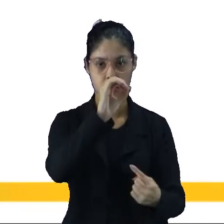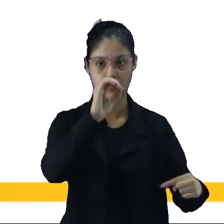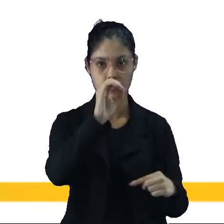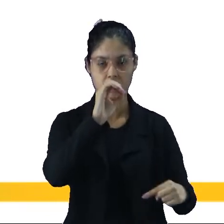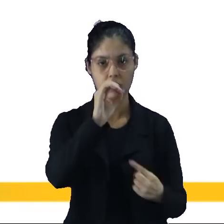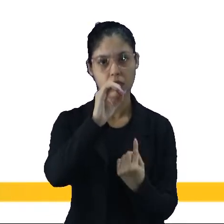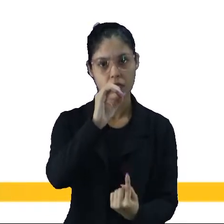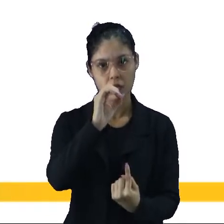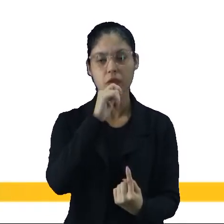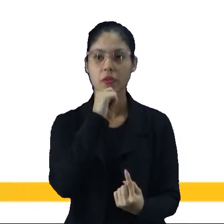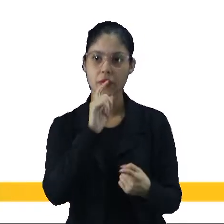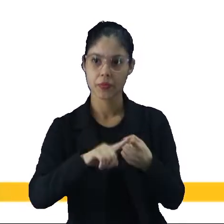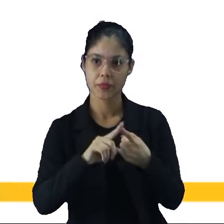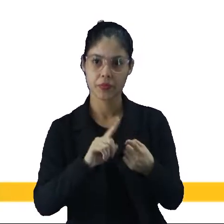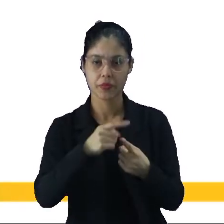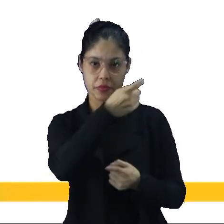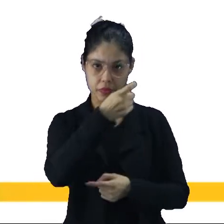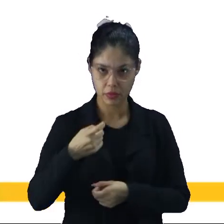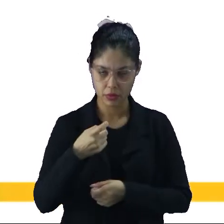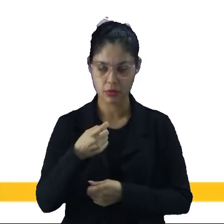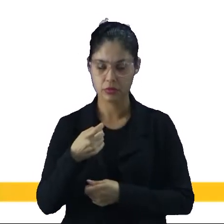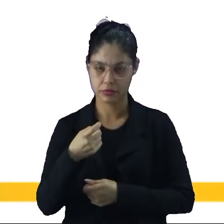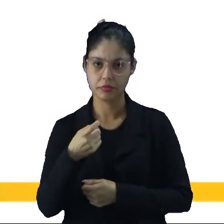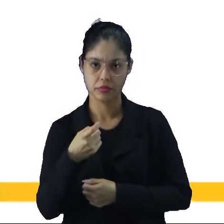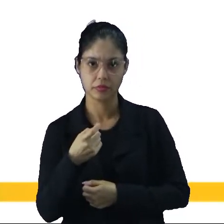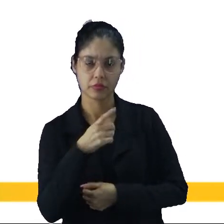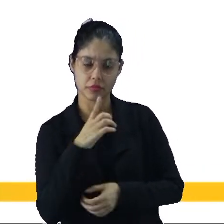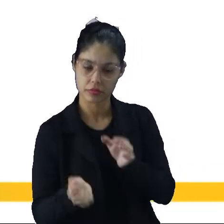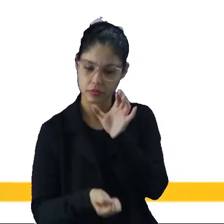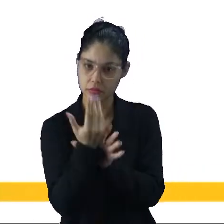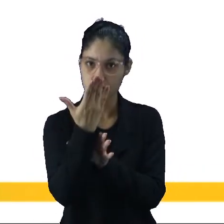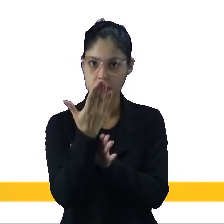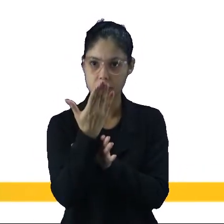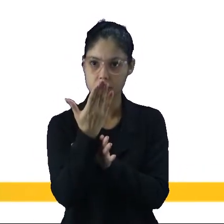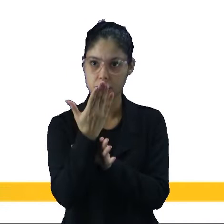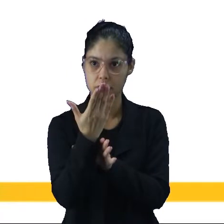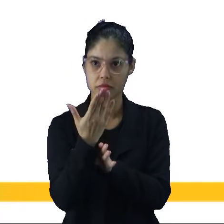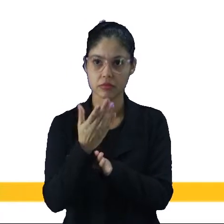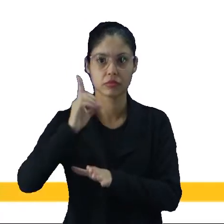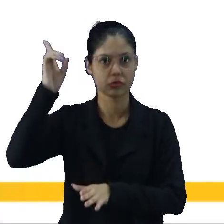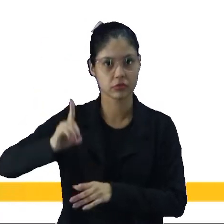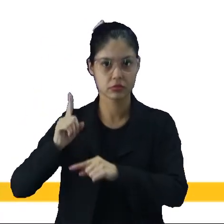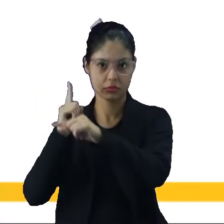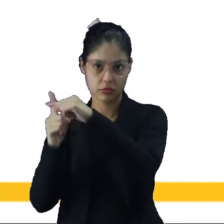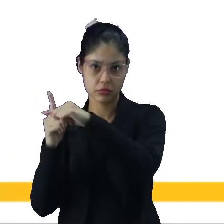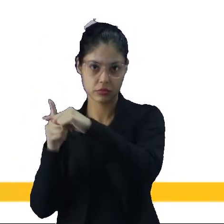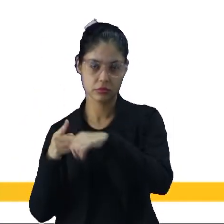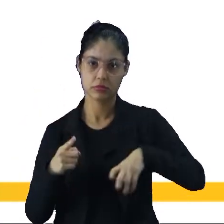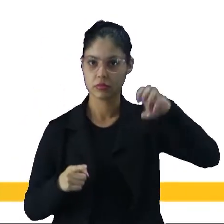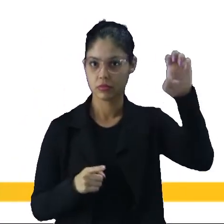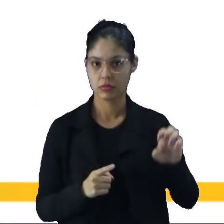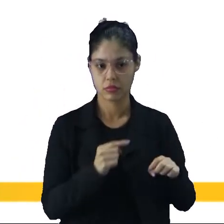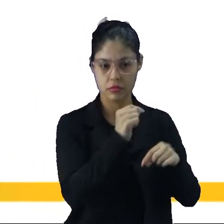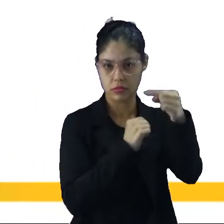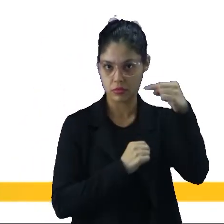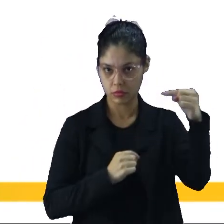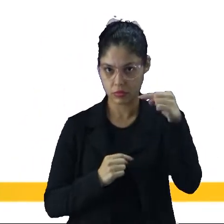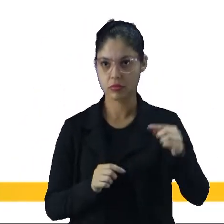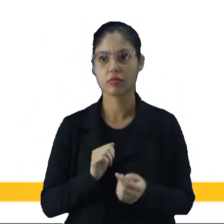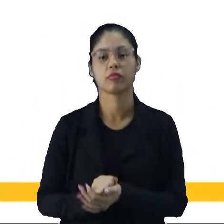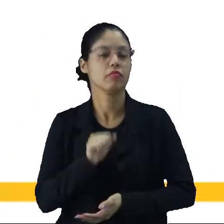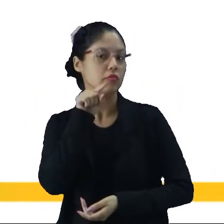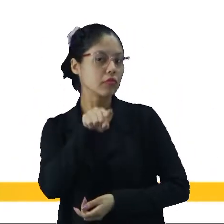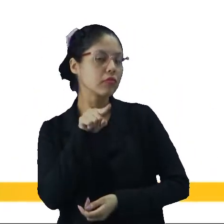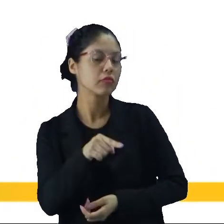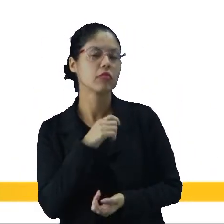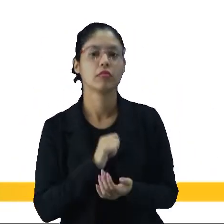quê, professor? Porque no eixo do x, da origem para a direita é positivo e da origem para a esquerda é negativo. E isso